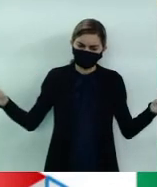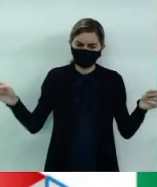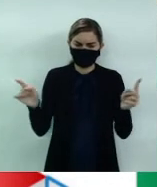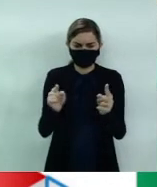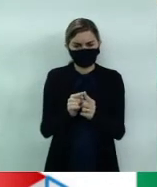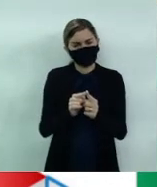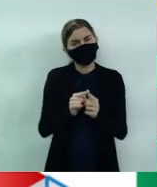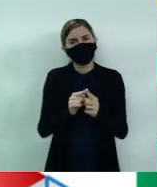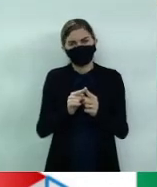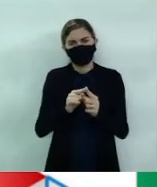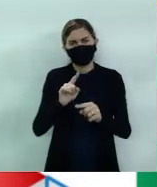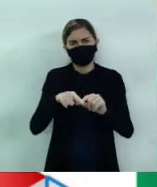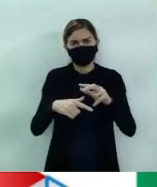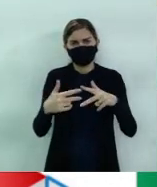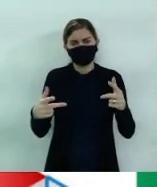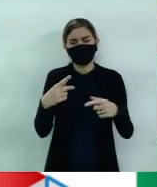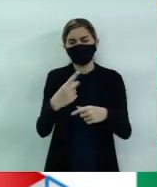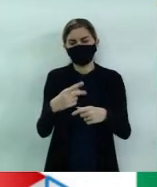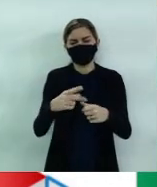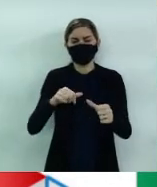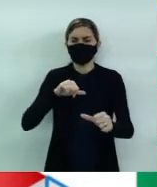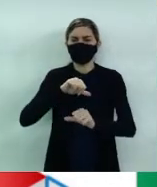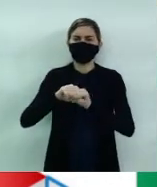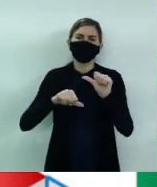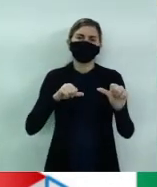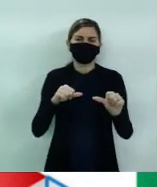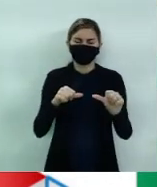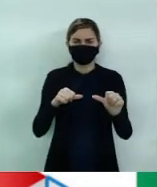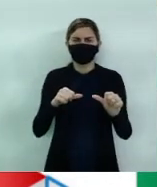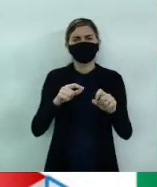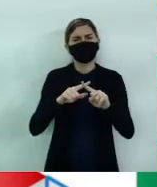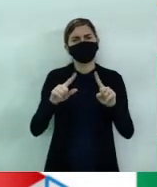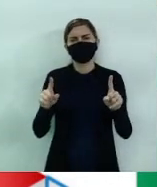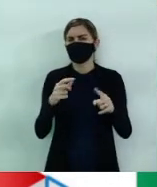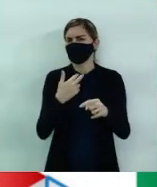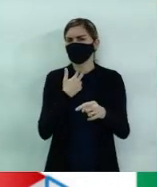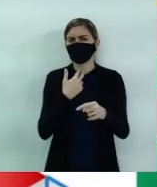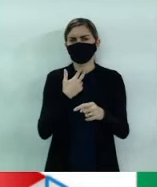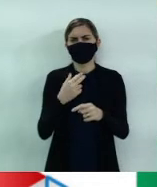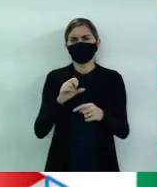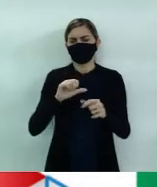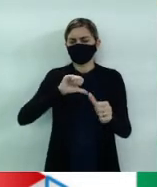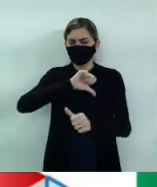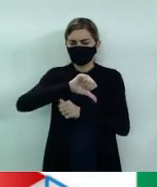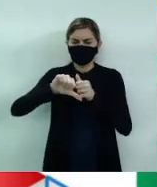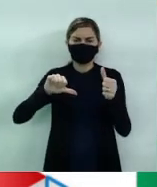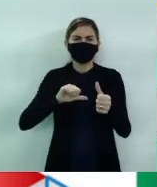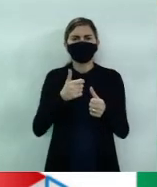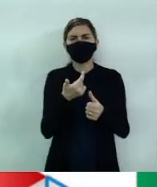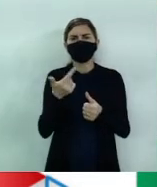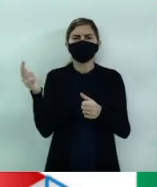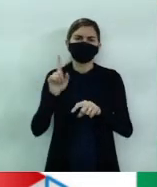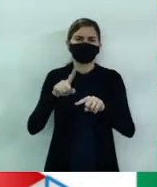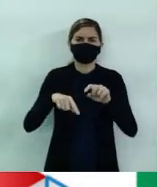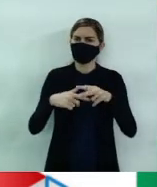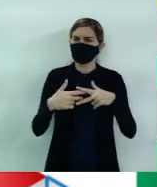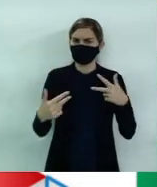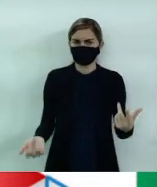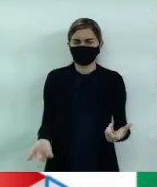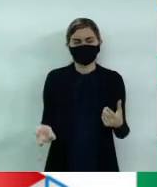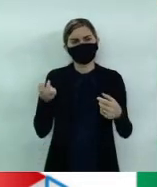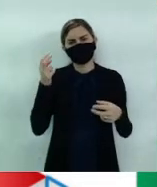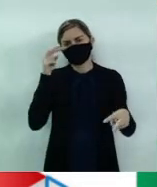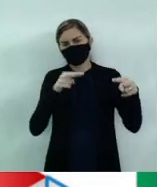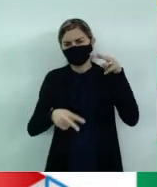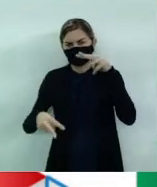do material, ele sofre uma mudança, mas não pode ser transformado em outro material.